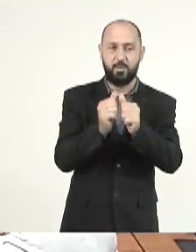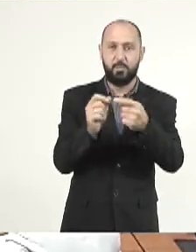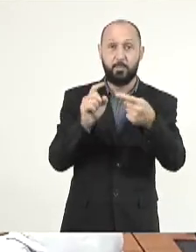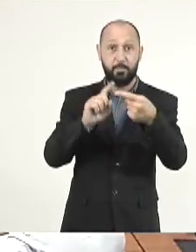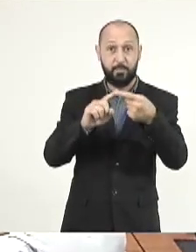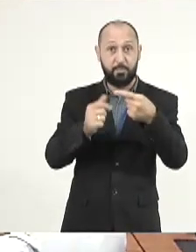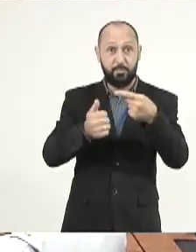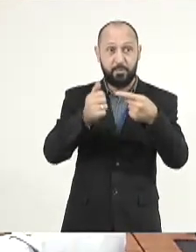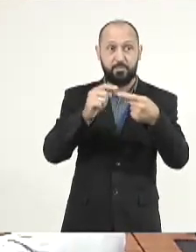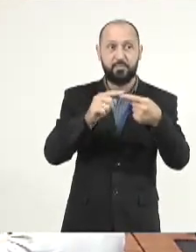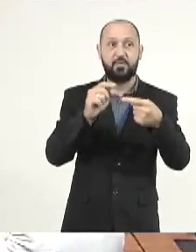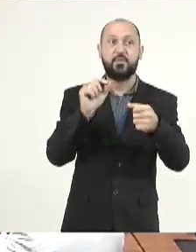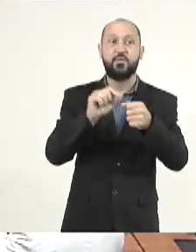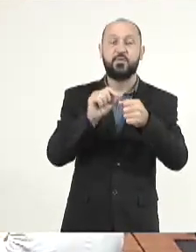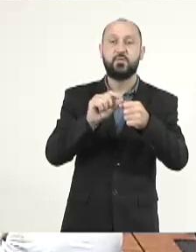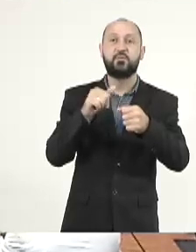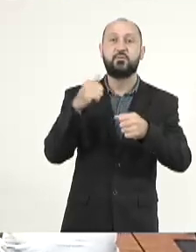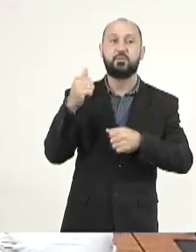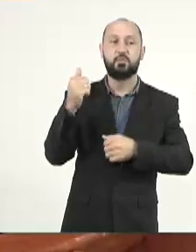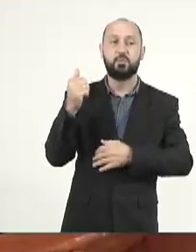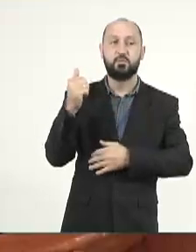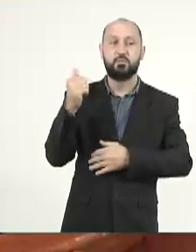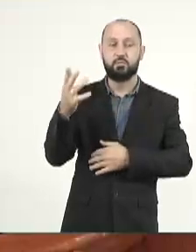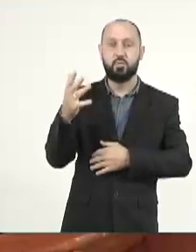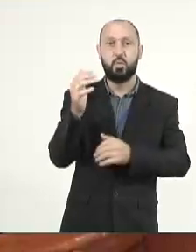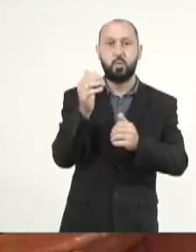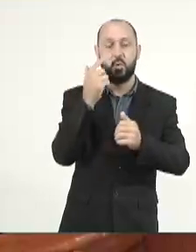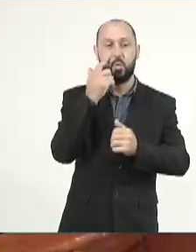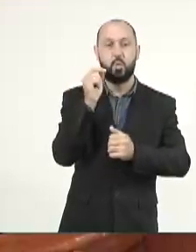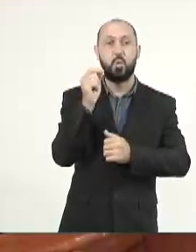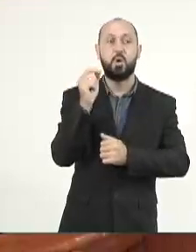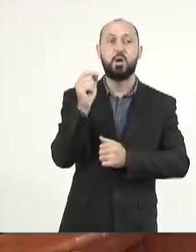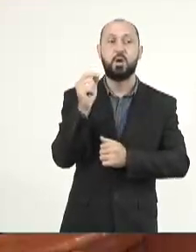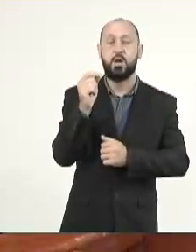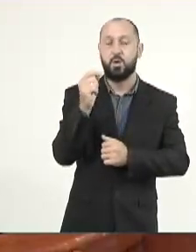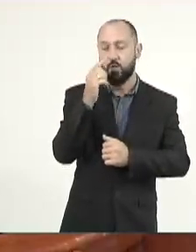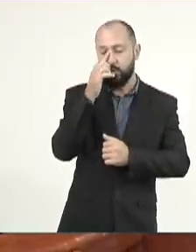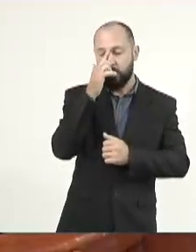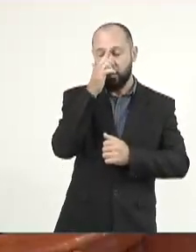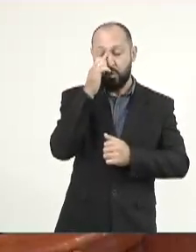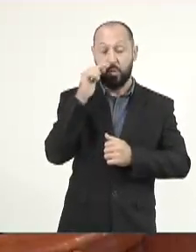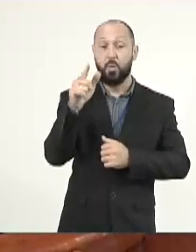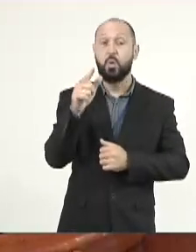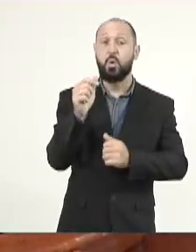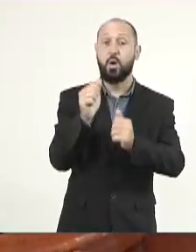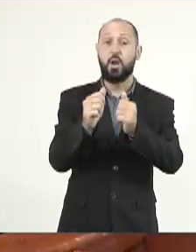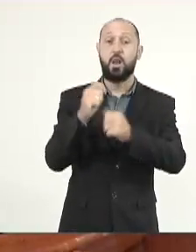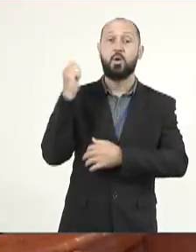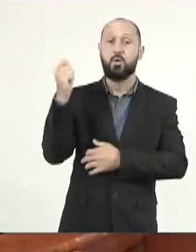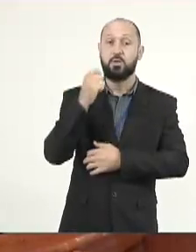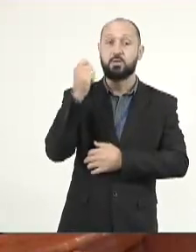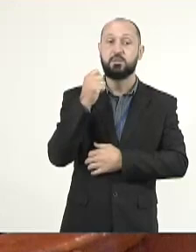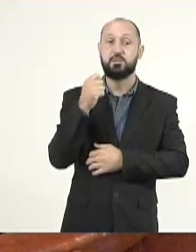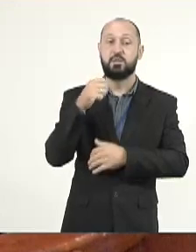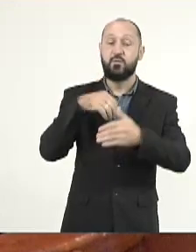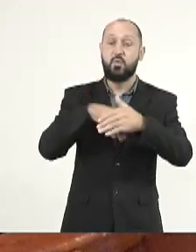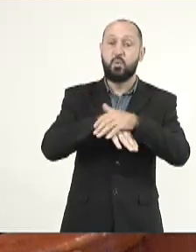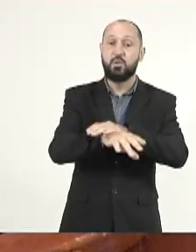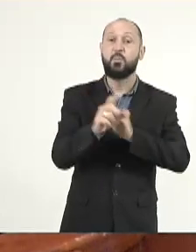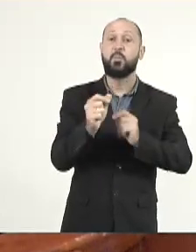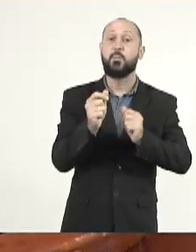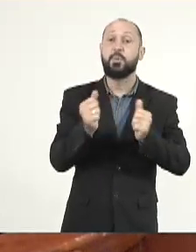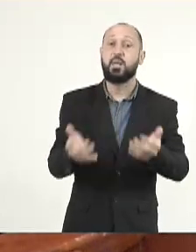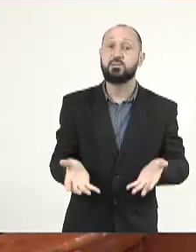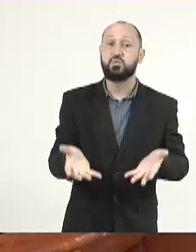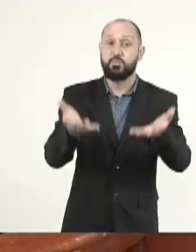Primeiro, produtores do Rio Grande do Sul estavam segurando o estoque de arroz para aumentar o